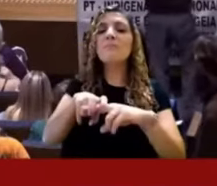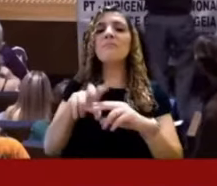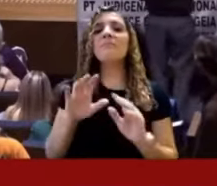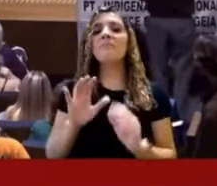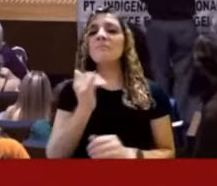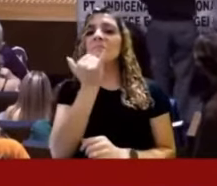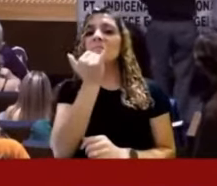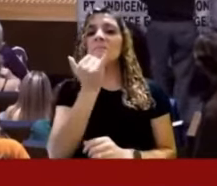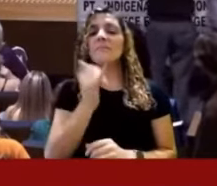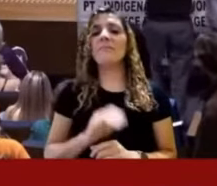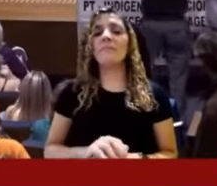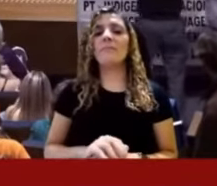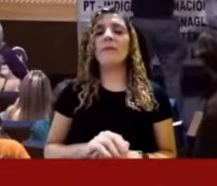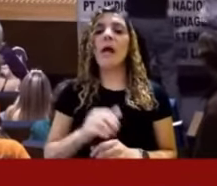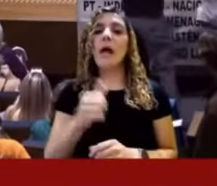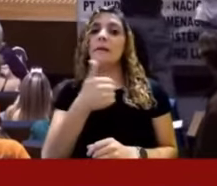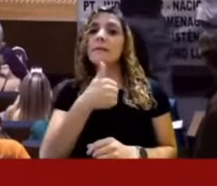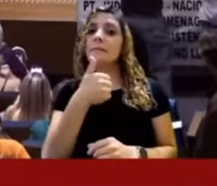Quero, em primeiro lugar,